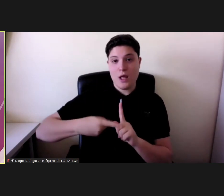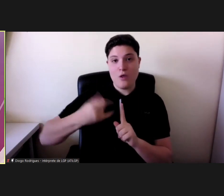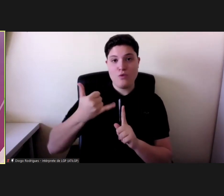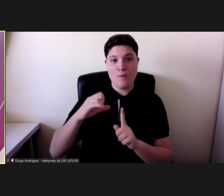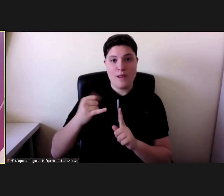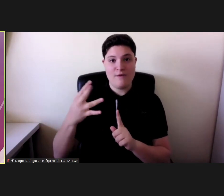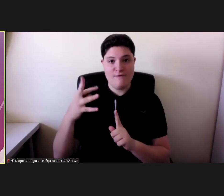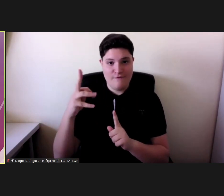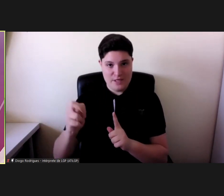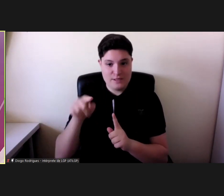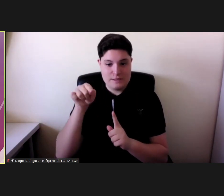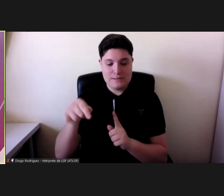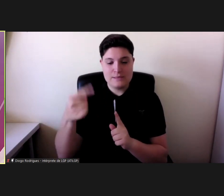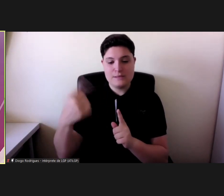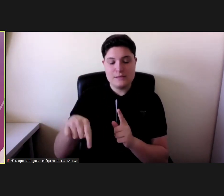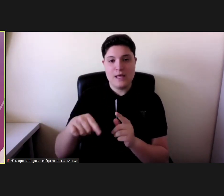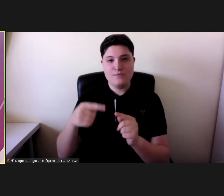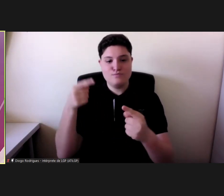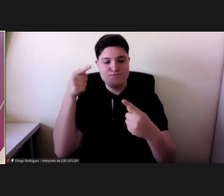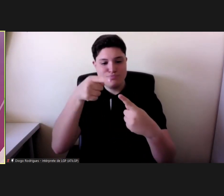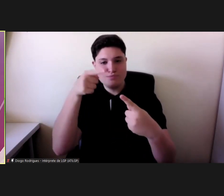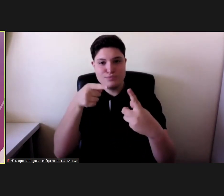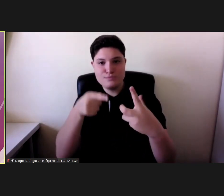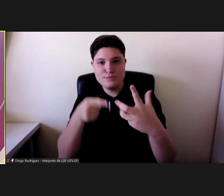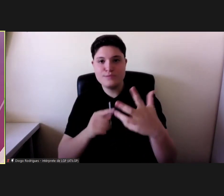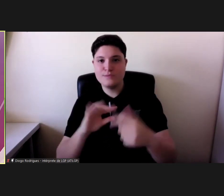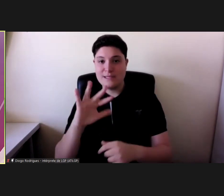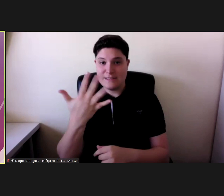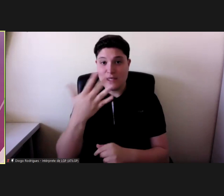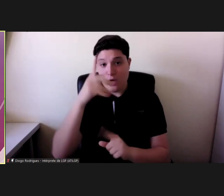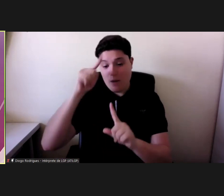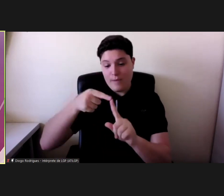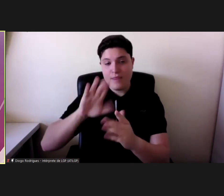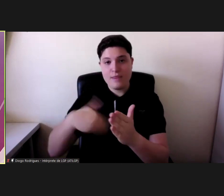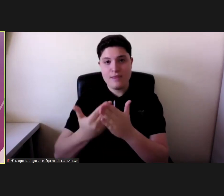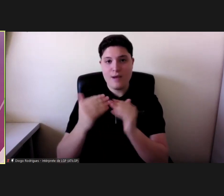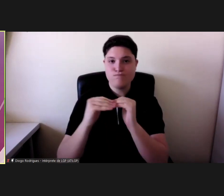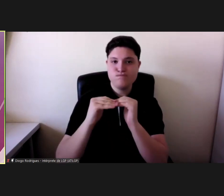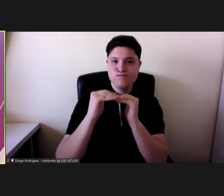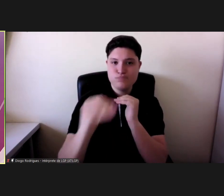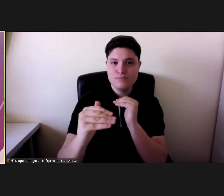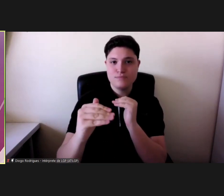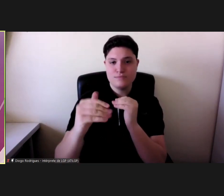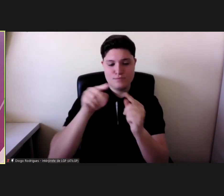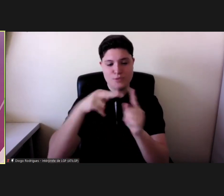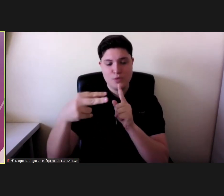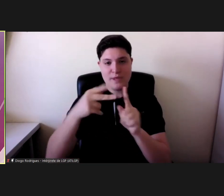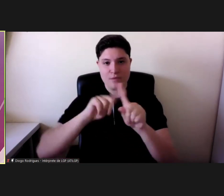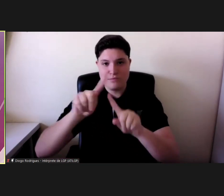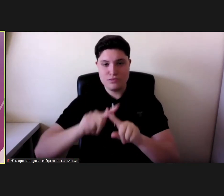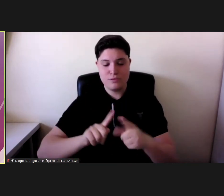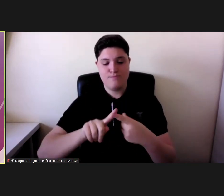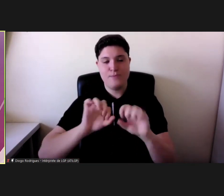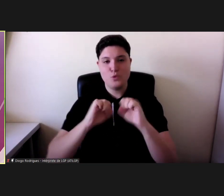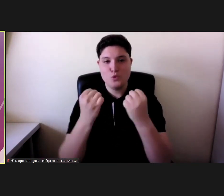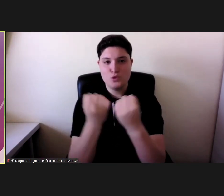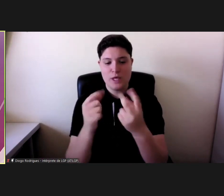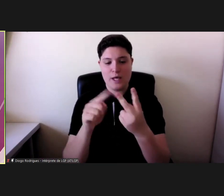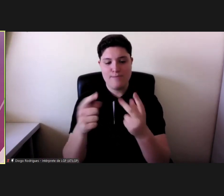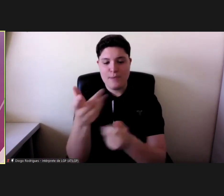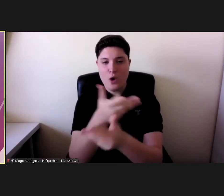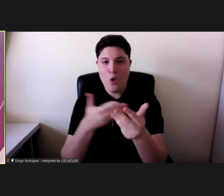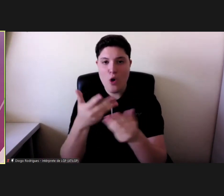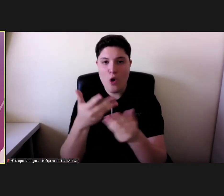percurso, estruturado em 5 eixos, visa contribuir para a promoção da sustentabilidade nas suas dimensões social, económica